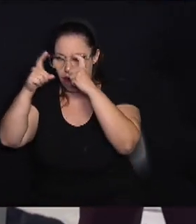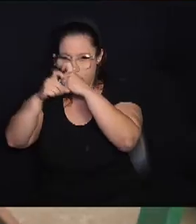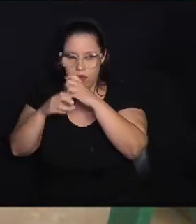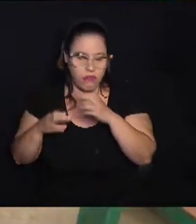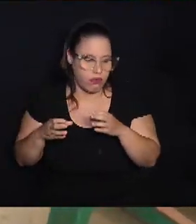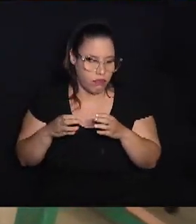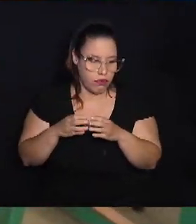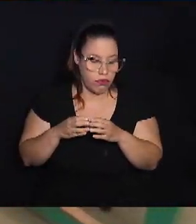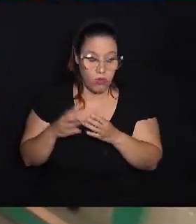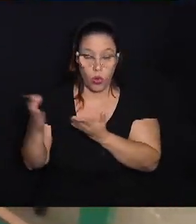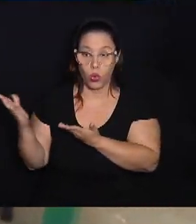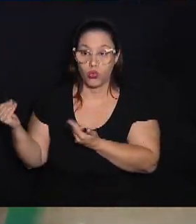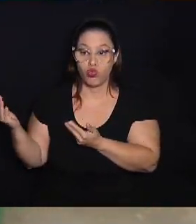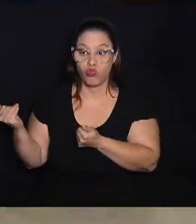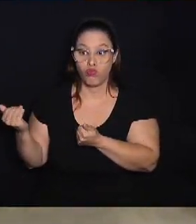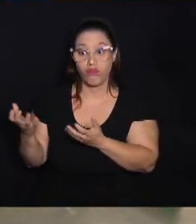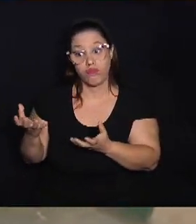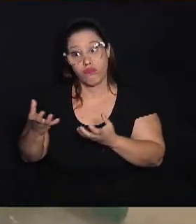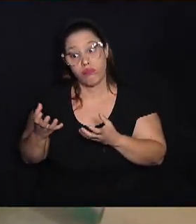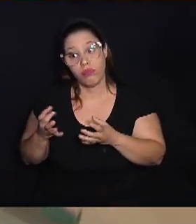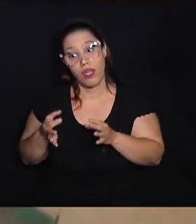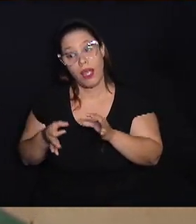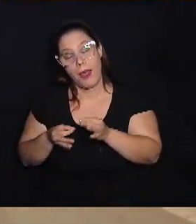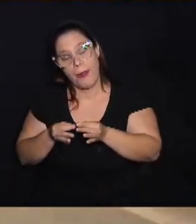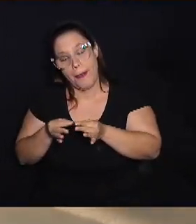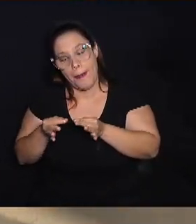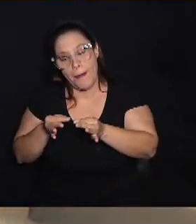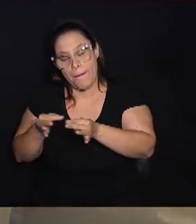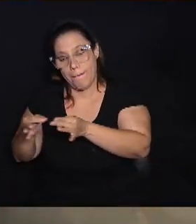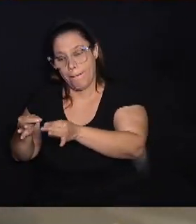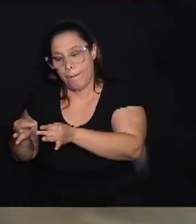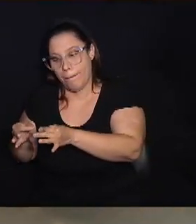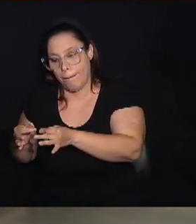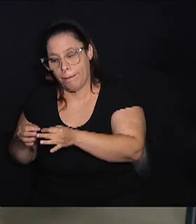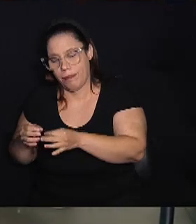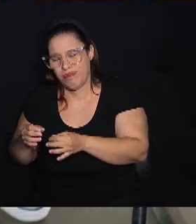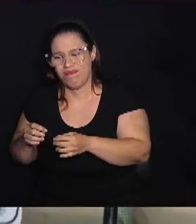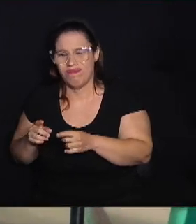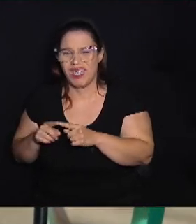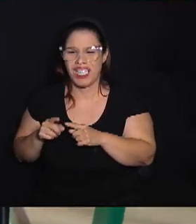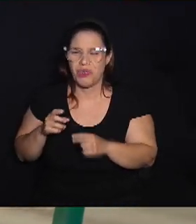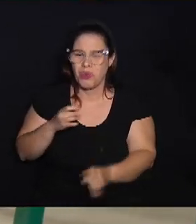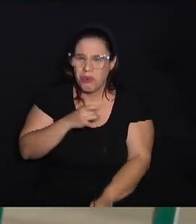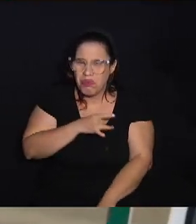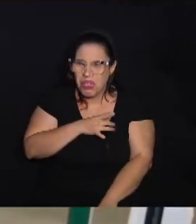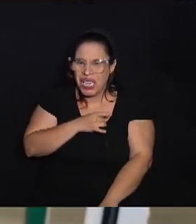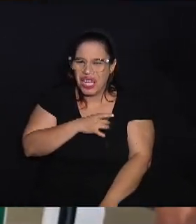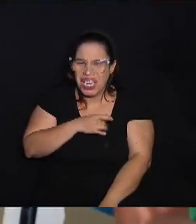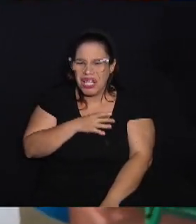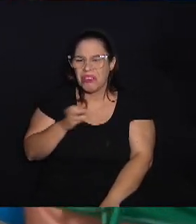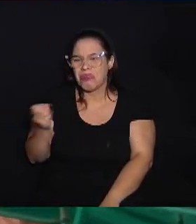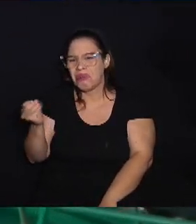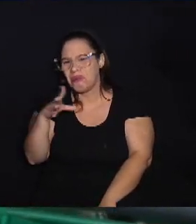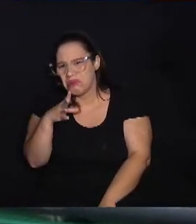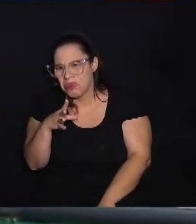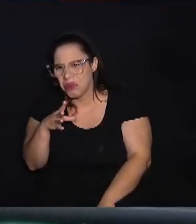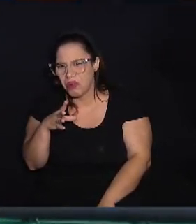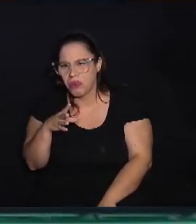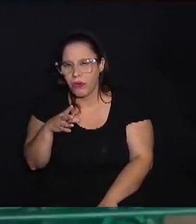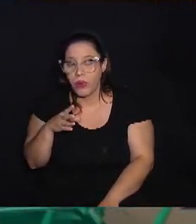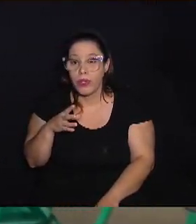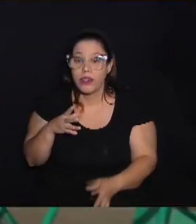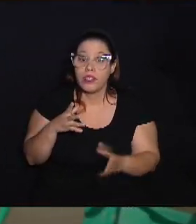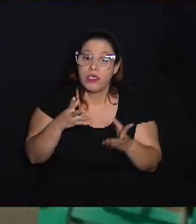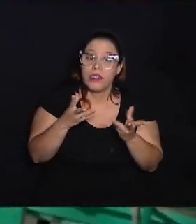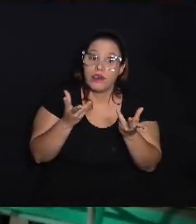exemplo, os jovens querem participar, mas às vezes ficam ressabiados com alguma novidade que a gente traz, então a gente tem que conquistar o